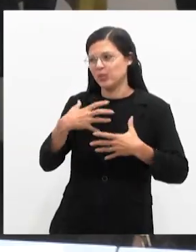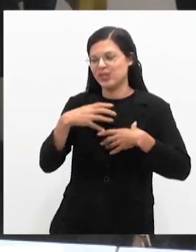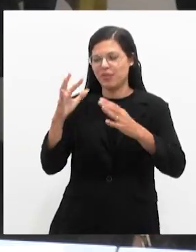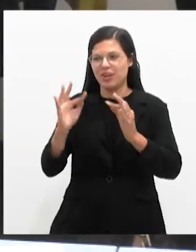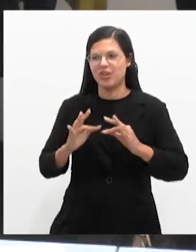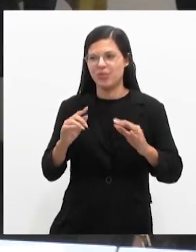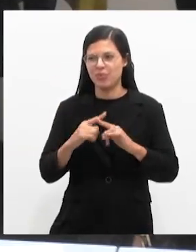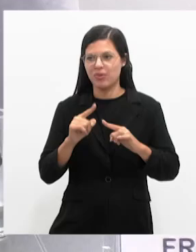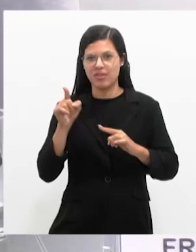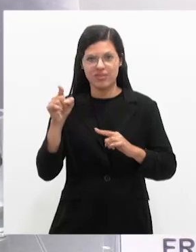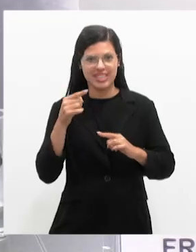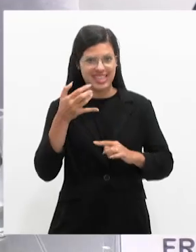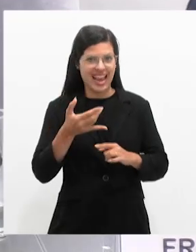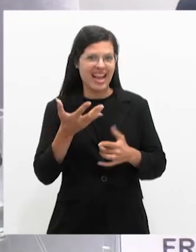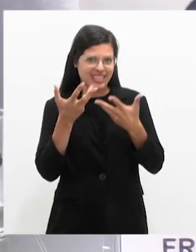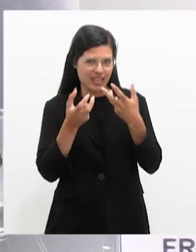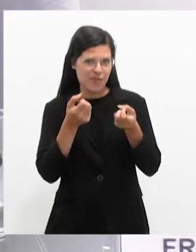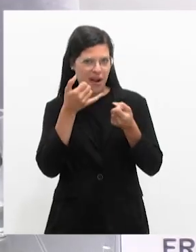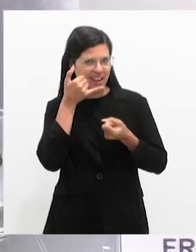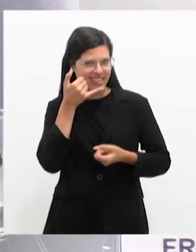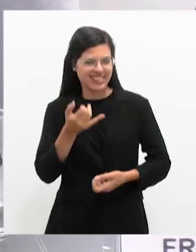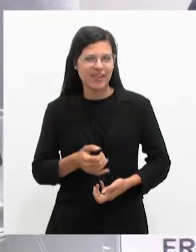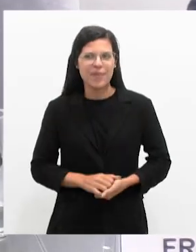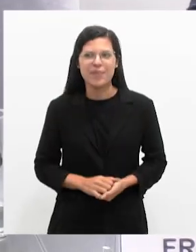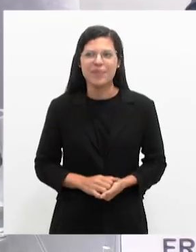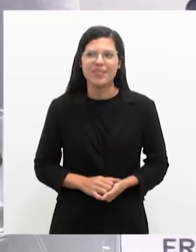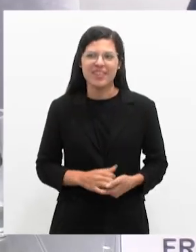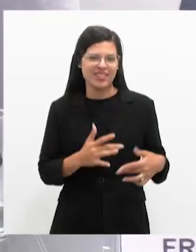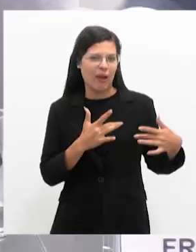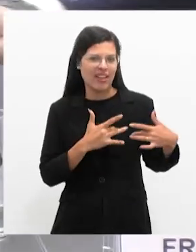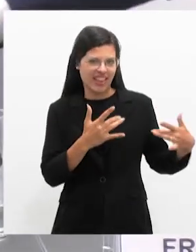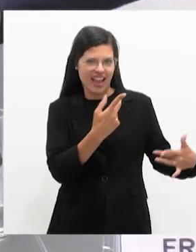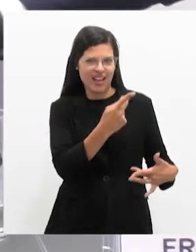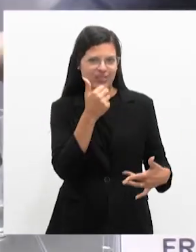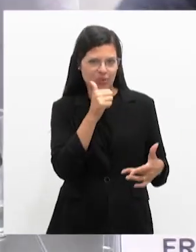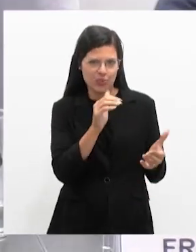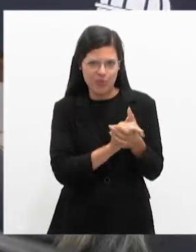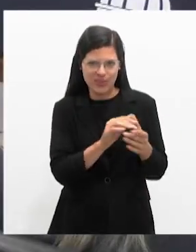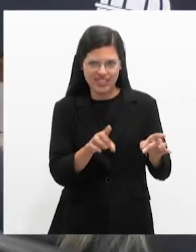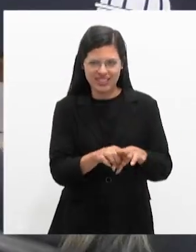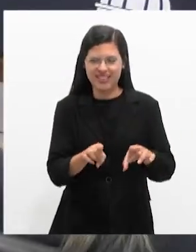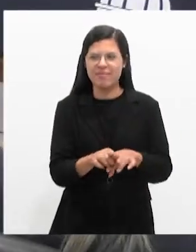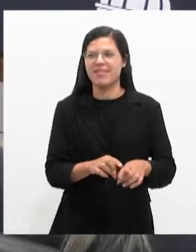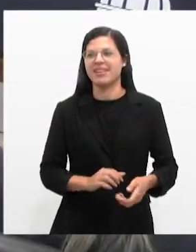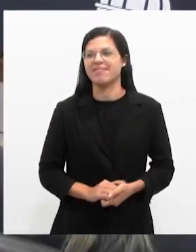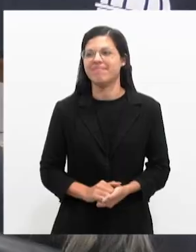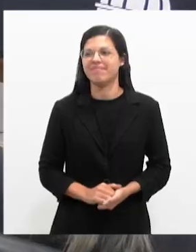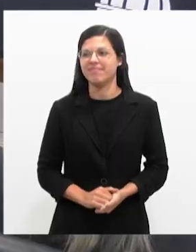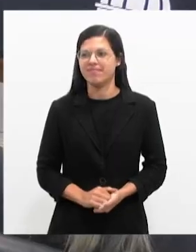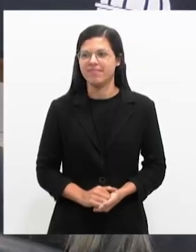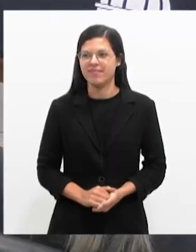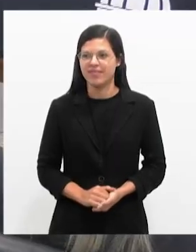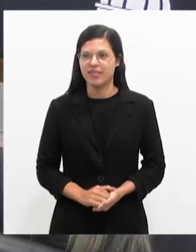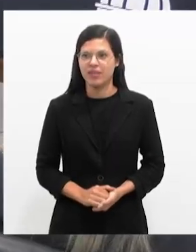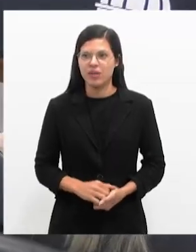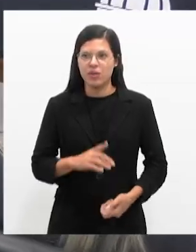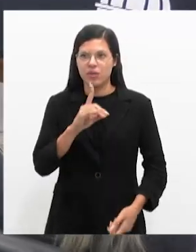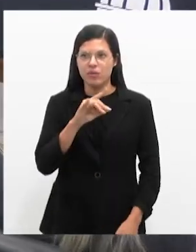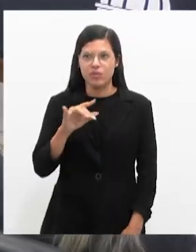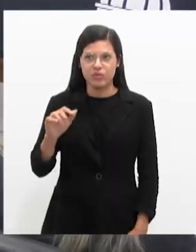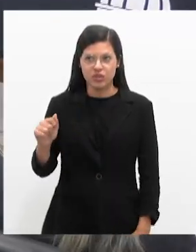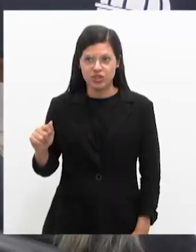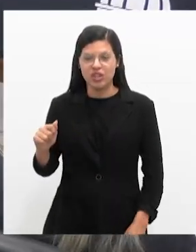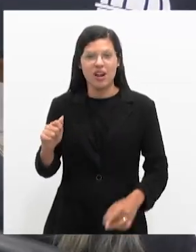Então fica aqui a minha solidariedade à sua esposa também. Mas, deputado, sabe que eu quero fazer um testemunho? Outro dia eu levei uma bronca da